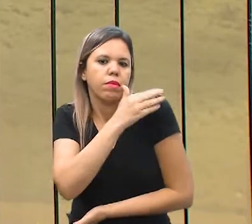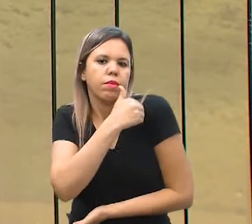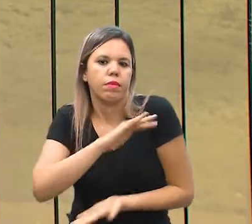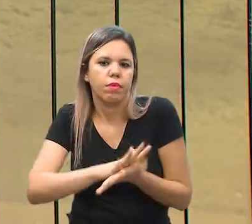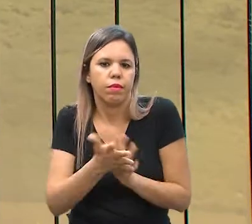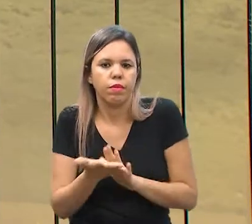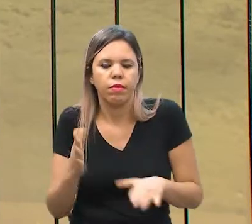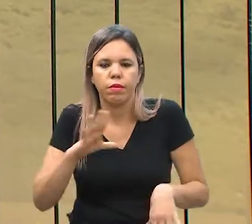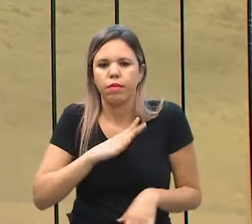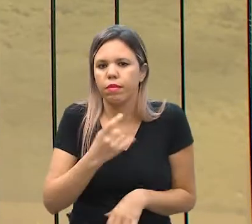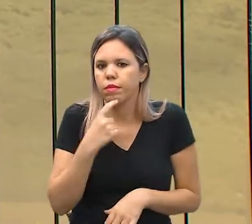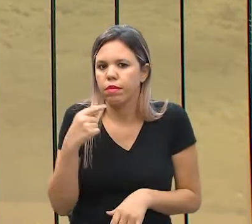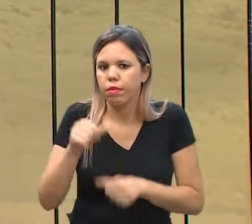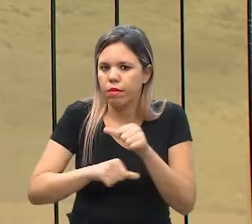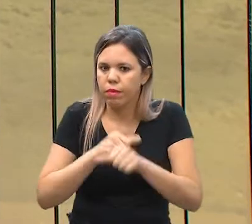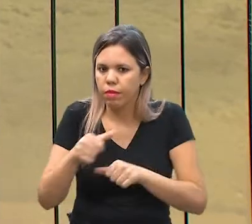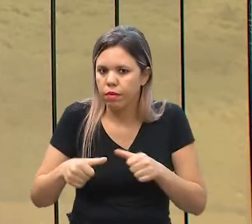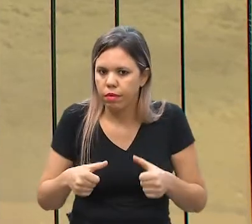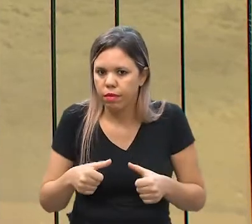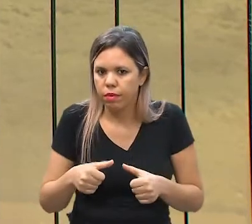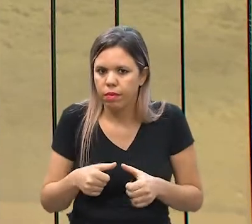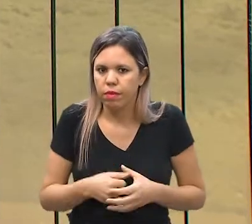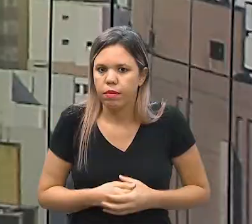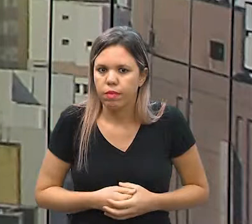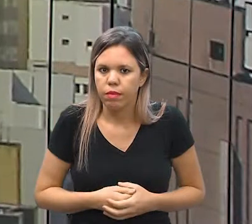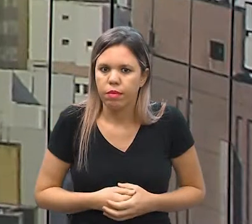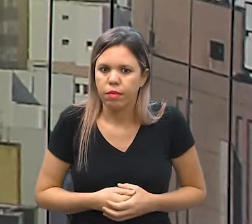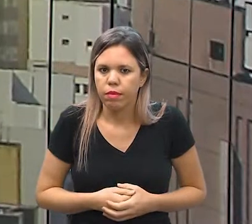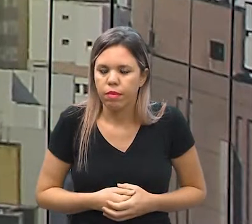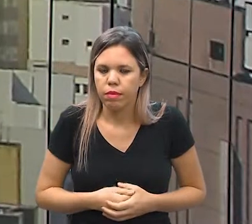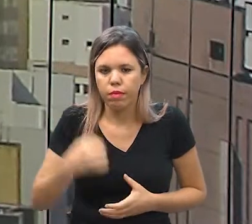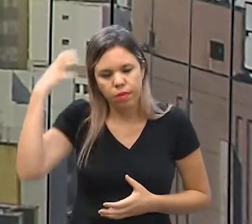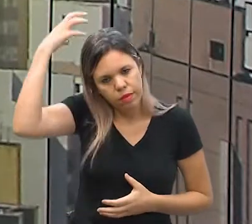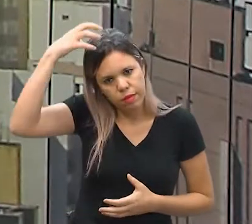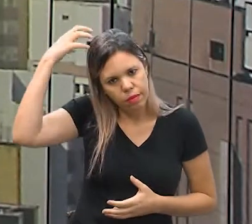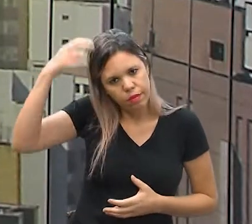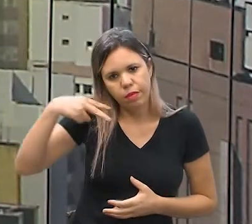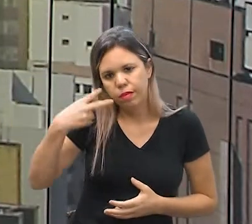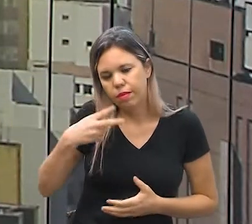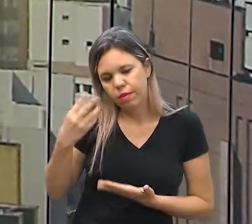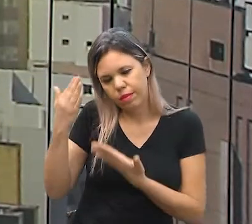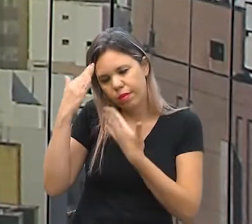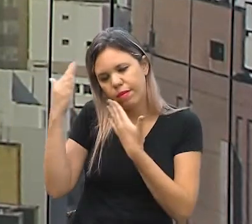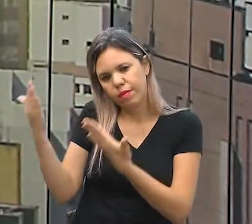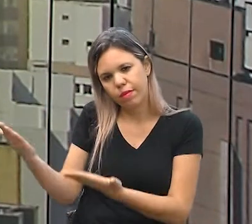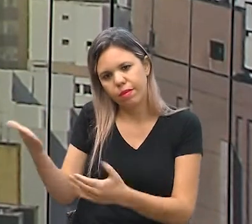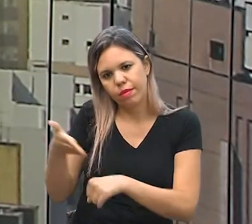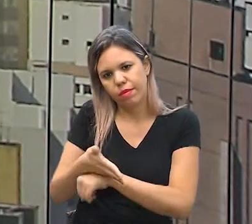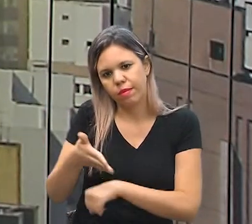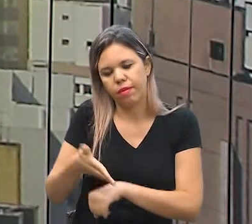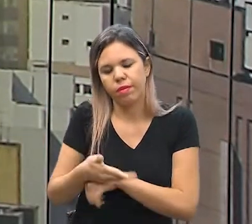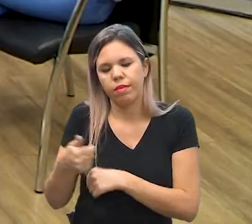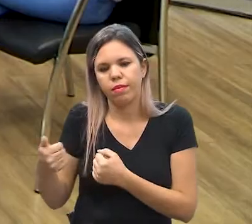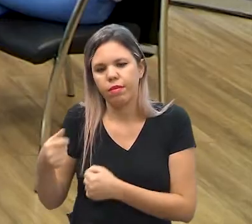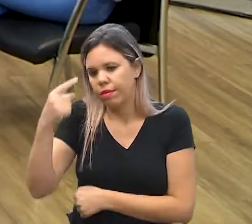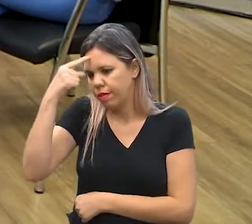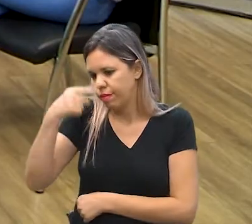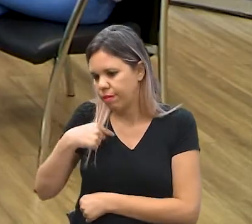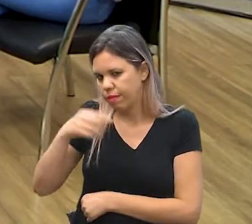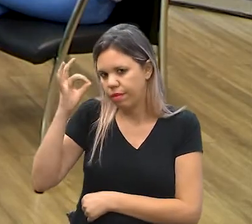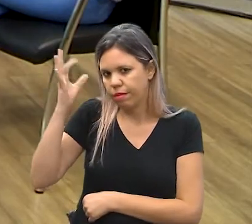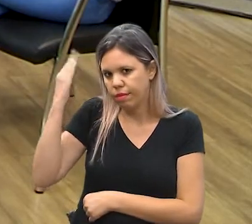cidade de Campinas para a gente mudar e transformar um pouco mais isso. Paola Miguel, muito obrigado pela sua participação no Perfil.